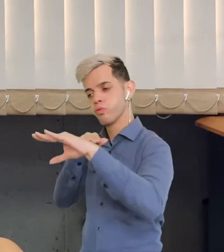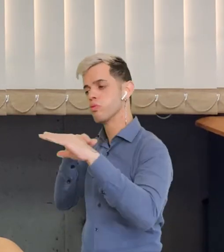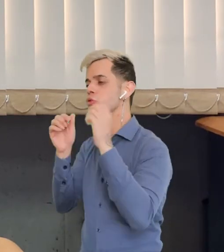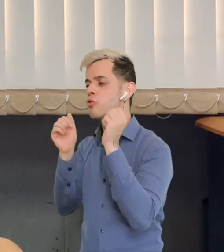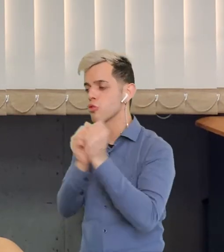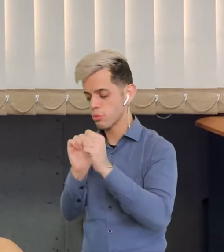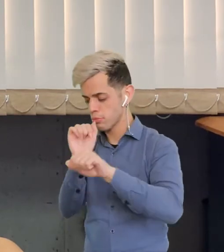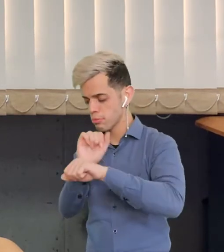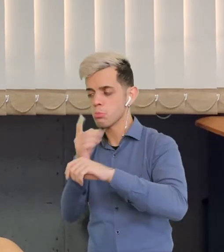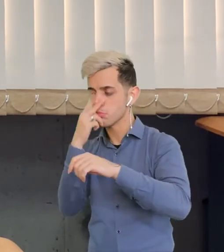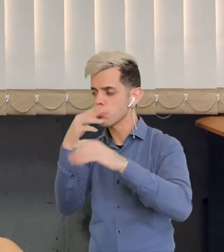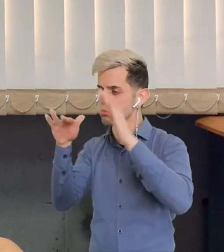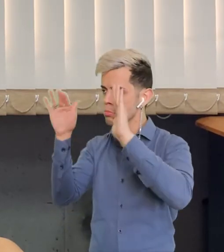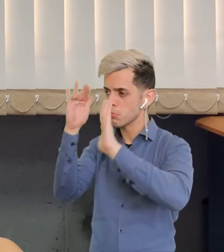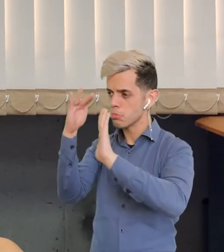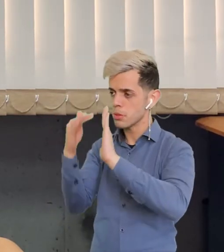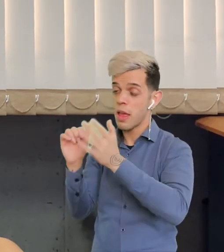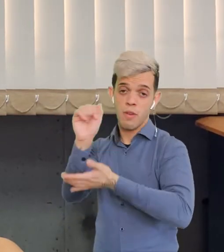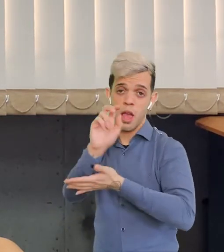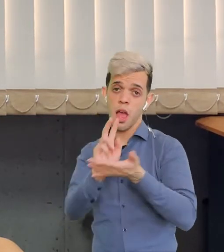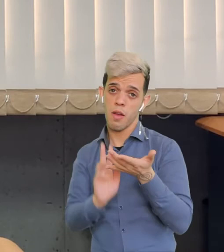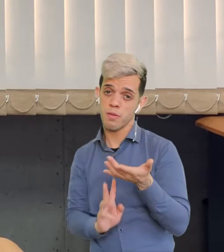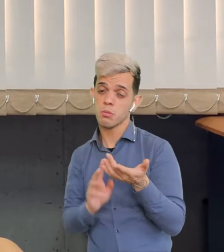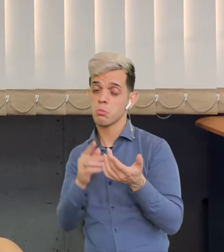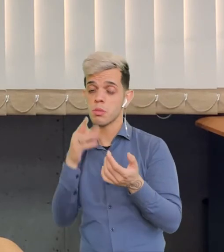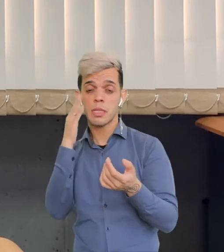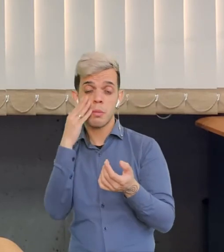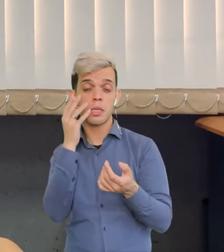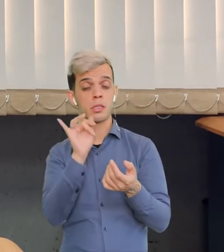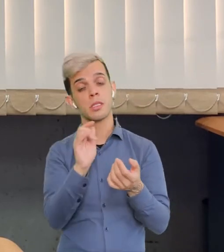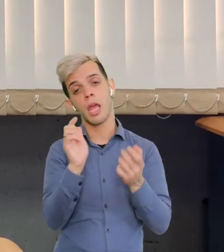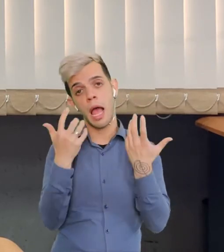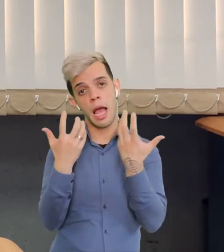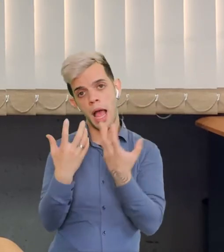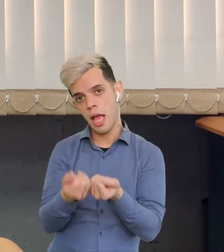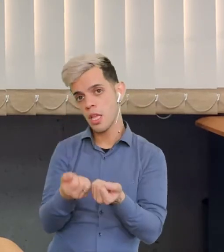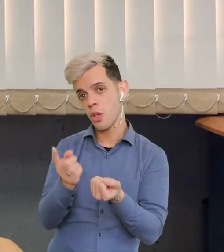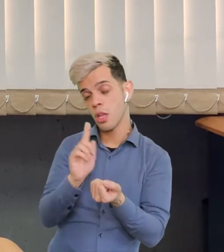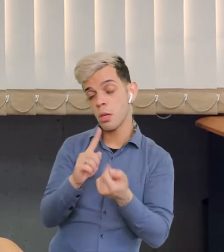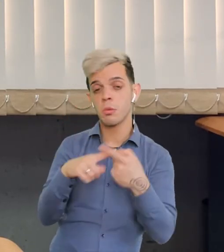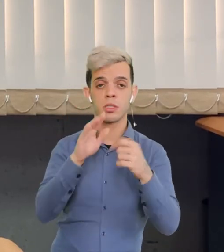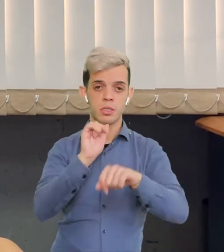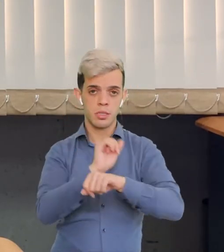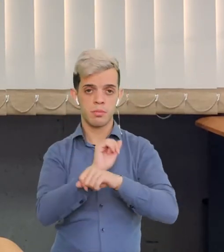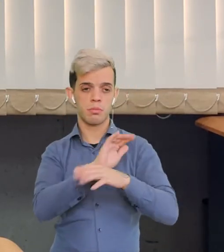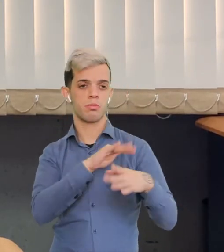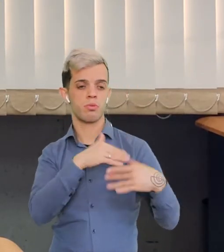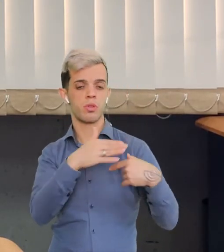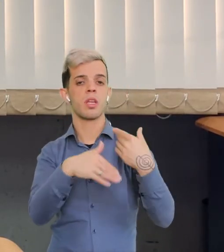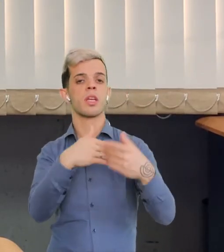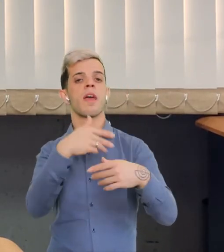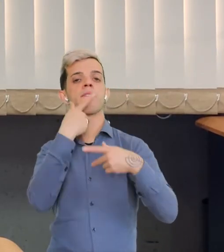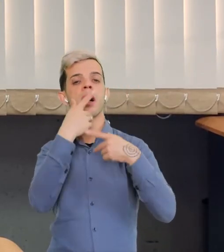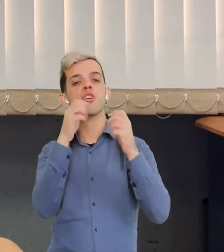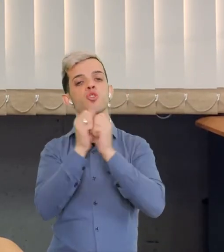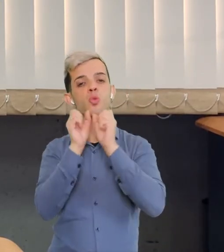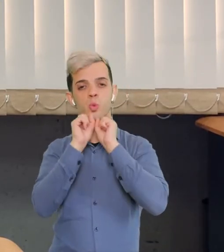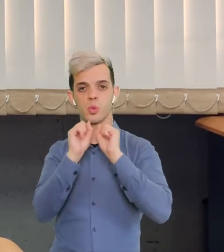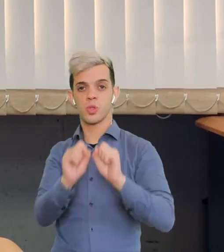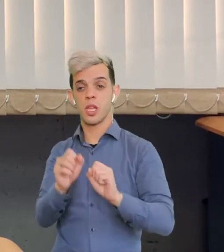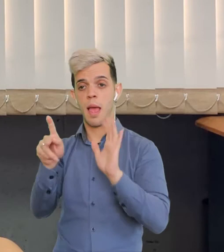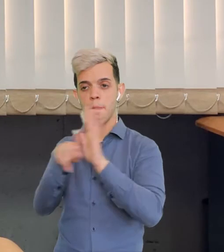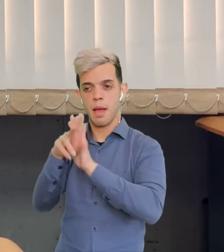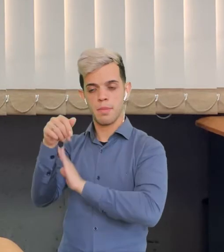ao processo e encaminharemos para análise em segunda instância, que acontece junto ao gabinete do secretário.